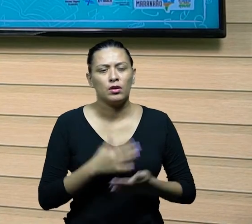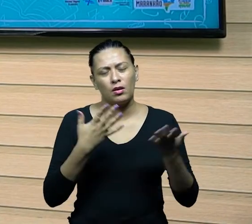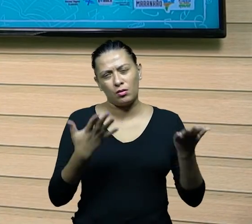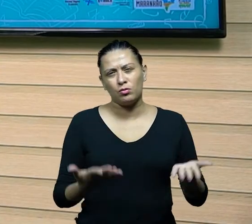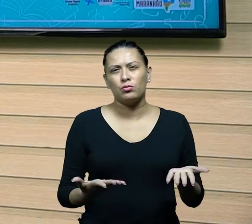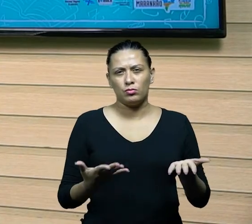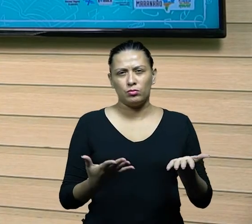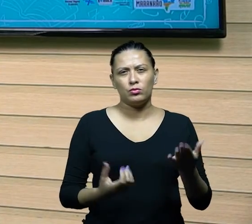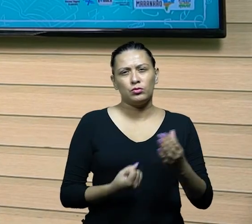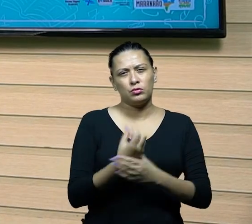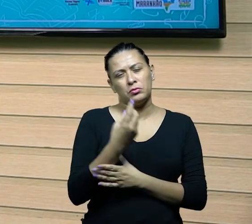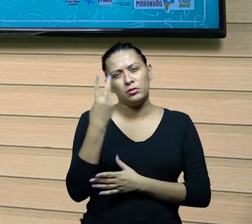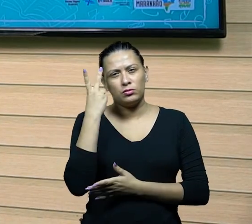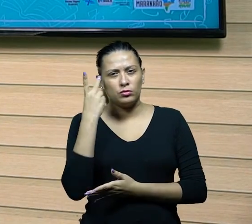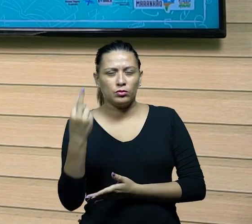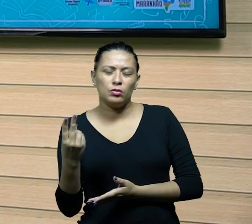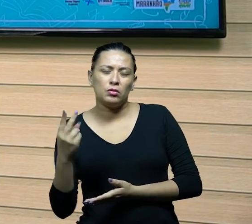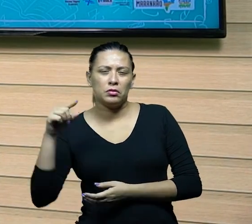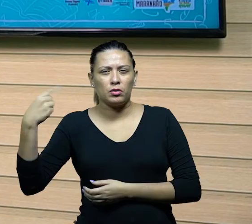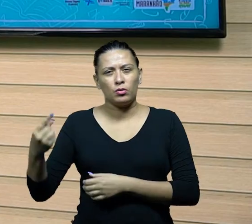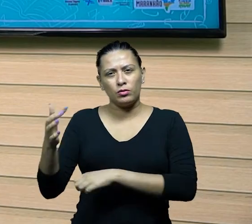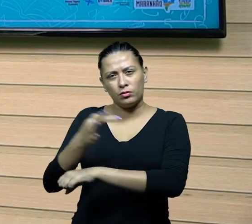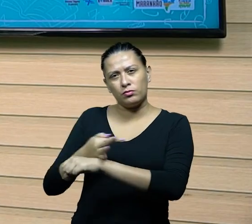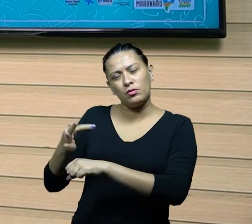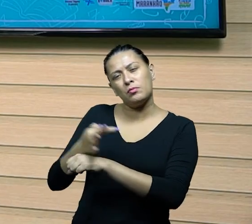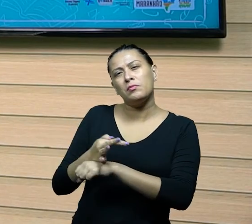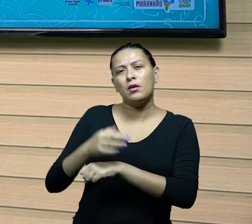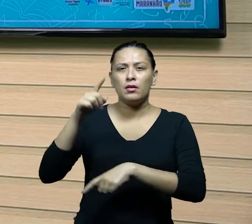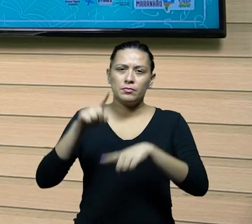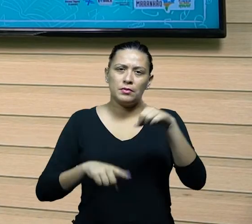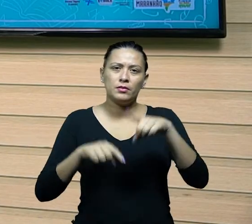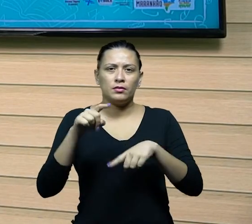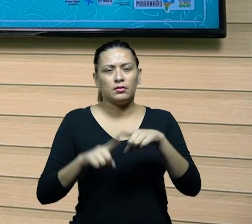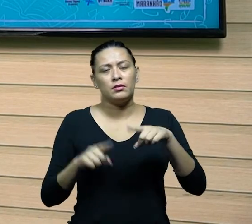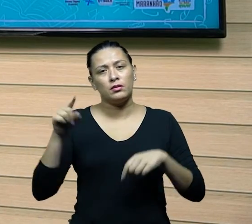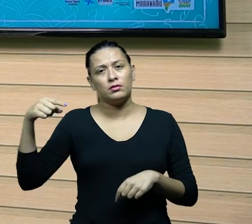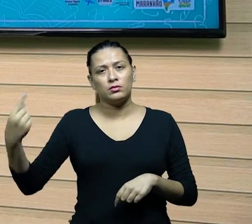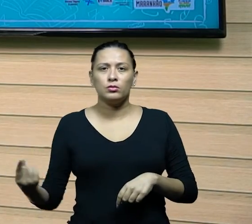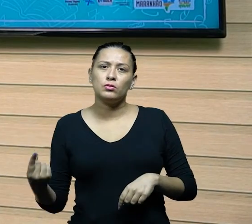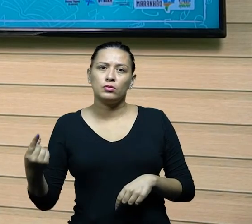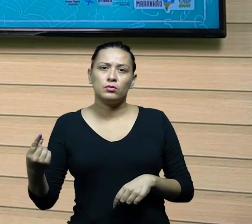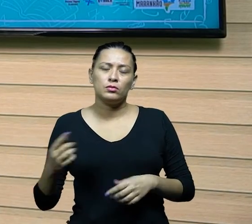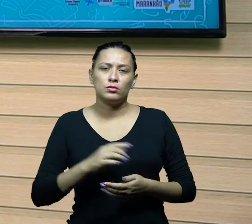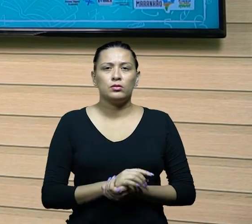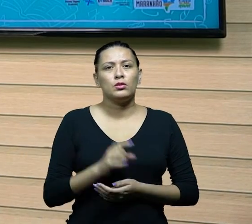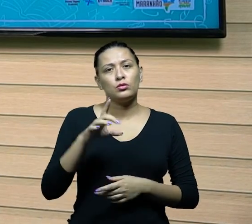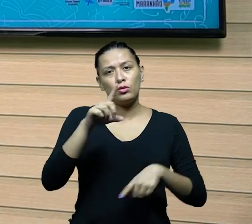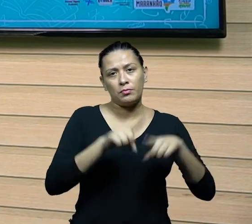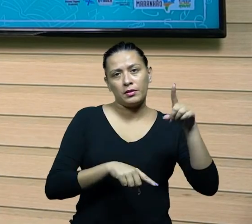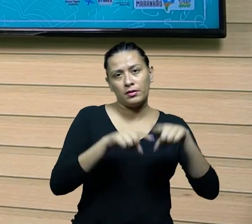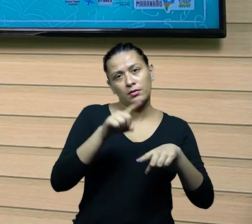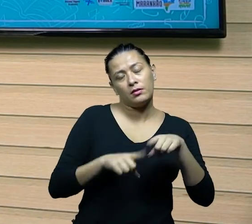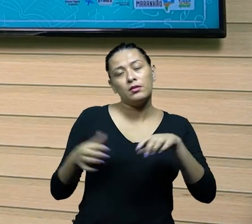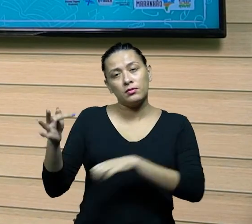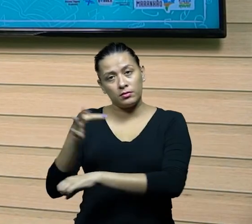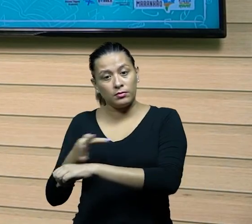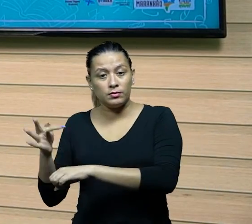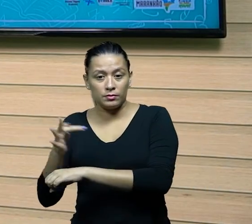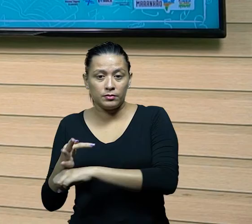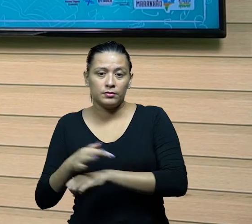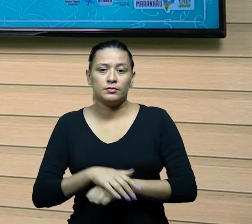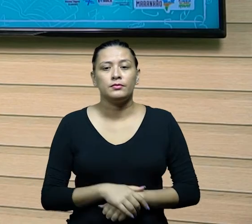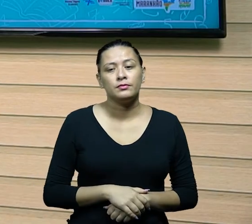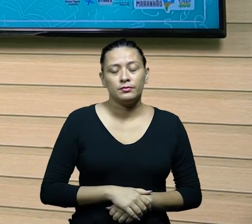elenco as fontes históricas as fontes formais as fontes materiais e outras apenas as fontes materiais e formais